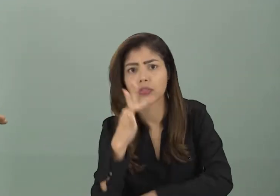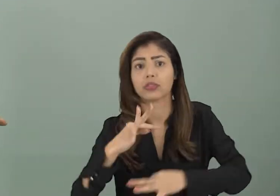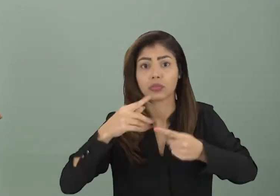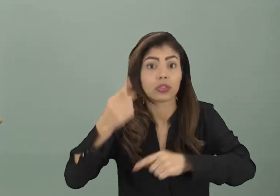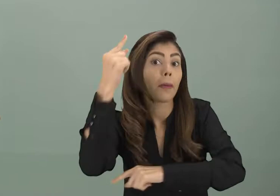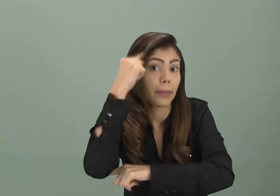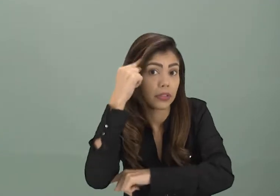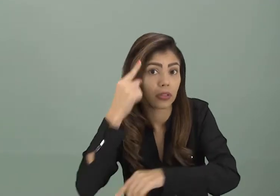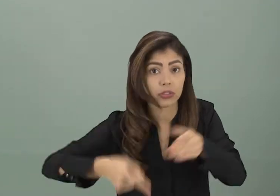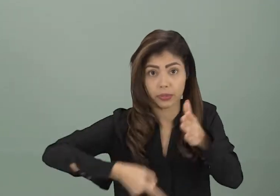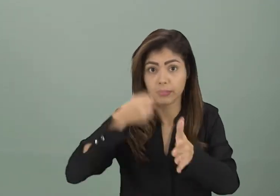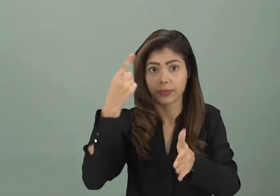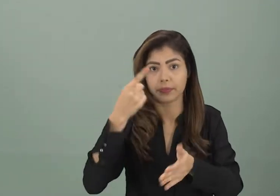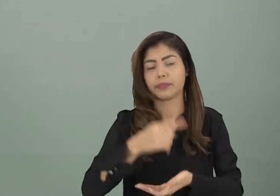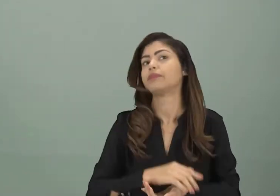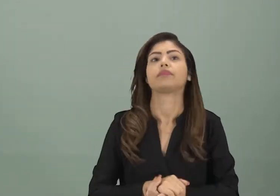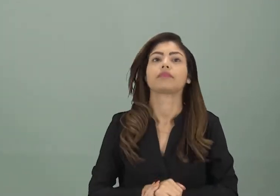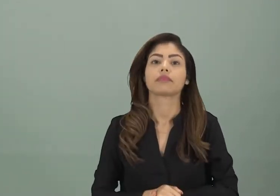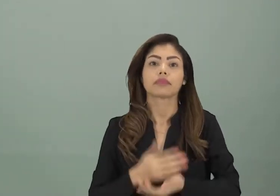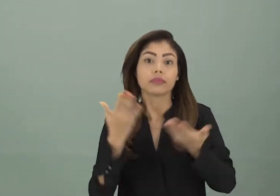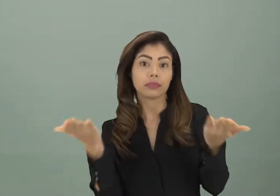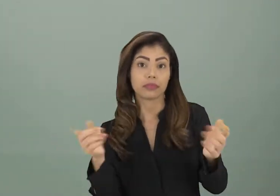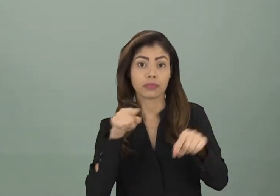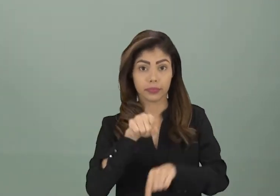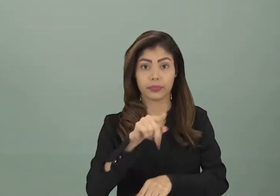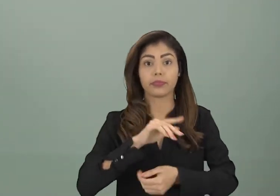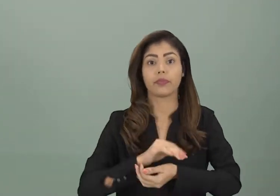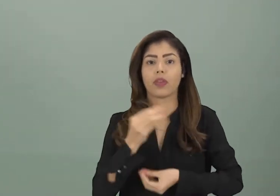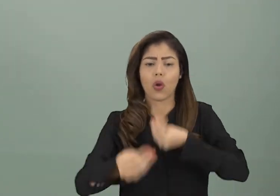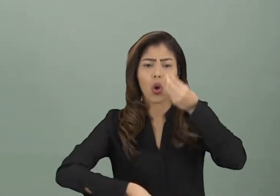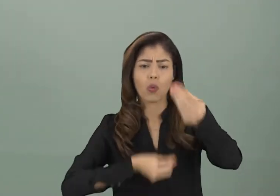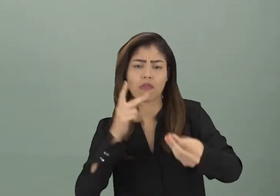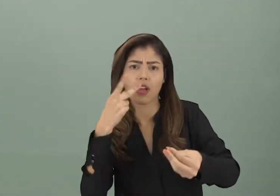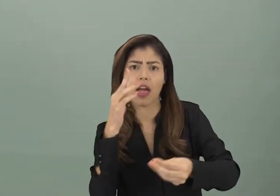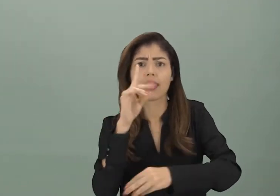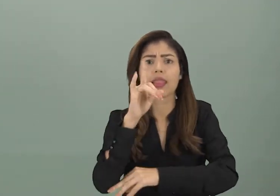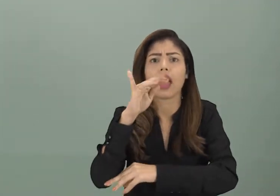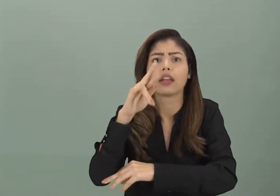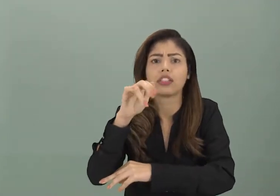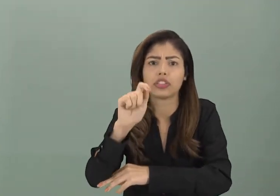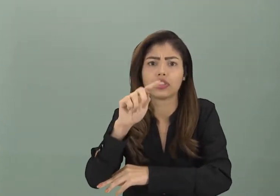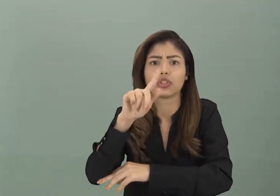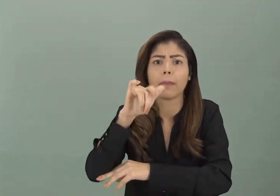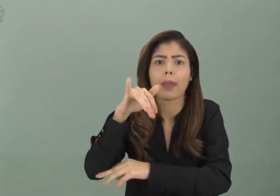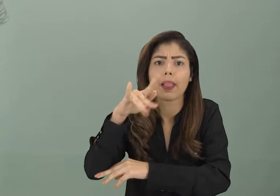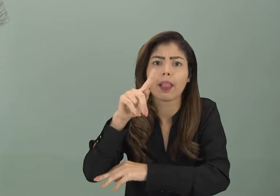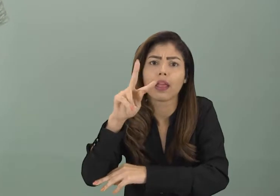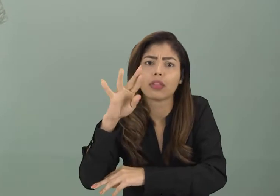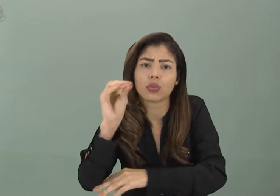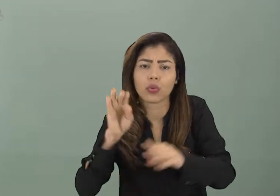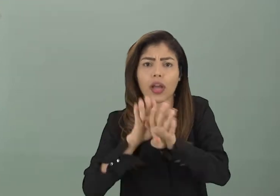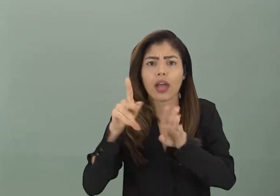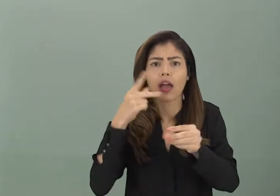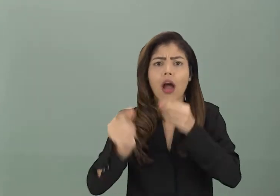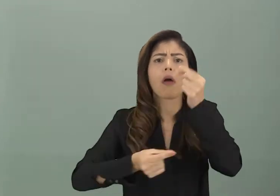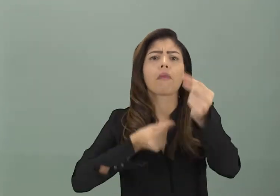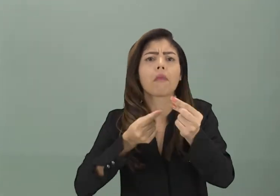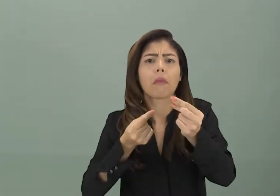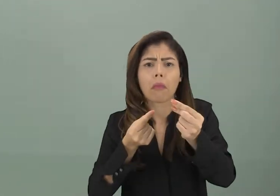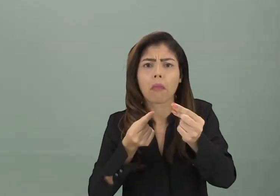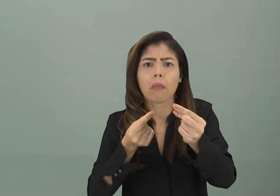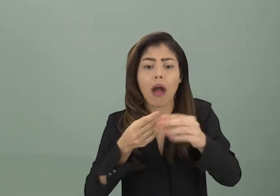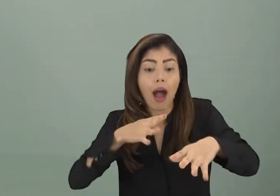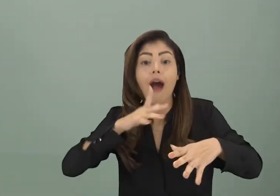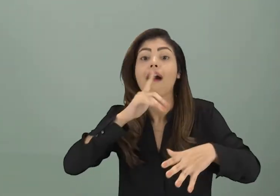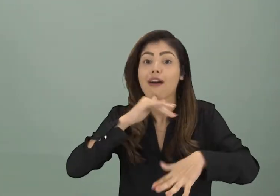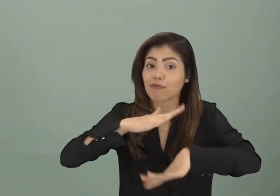primeiros pensadores. Então, uns diziam, como o Tarre de Mileto, que a causa primeira do mundo se dá o quê? Se dá na